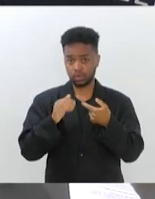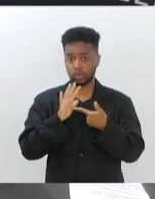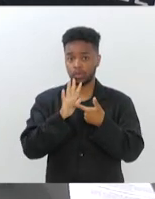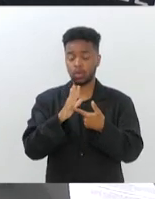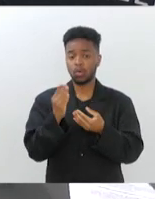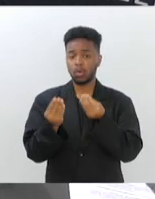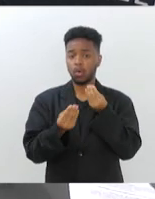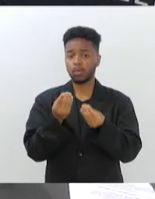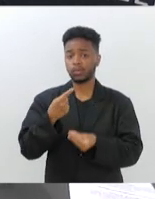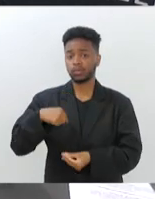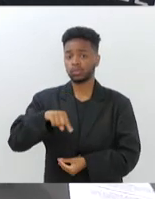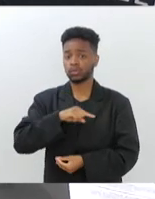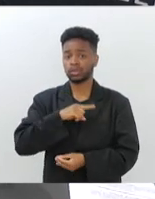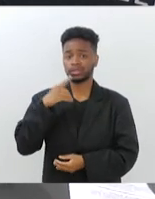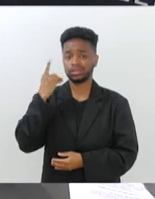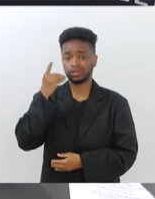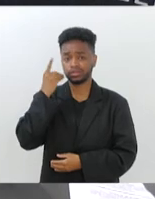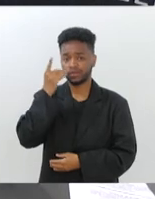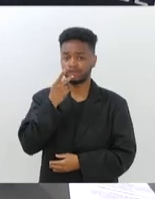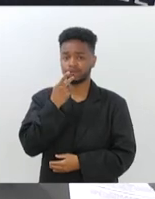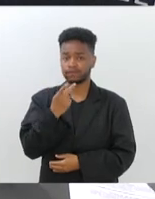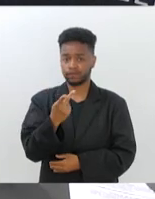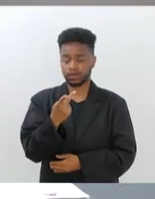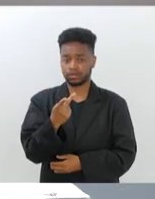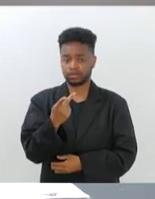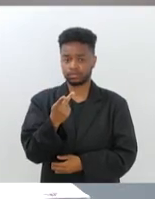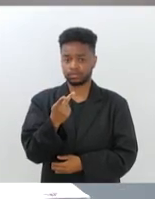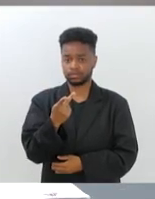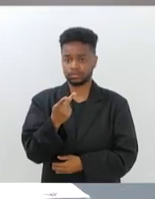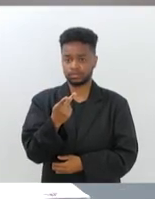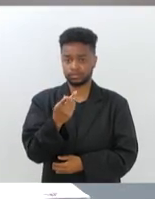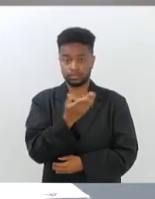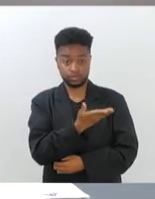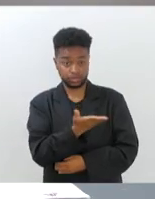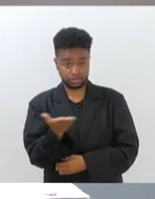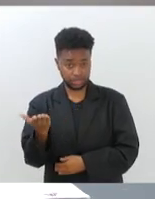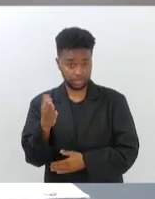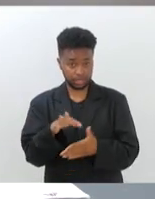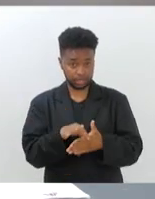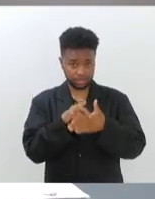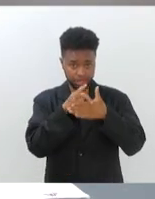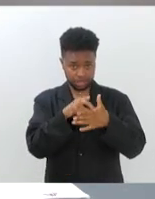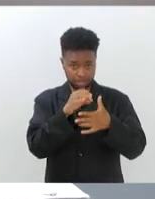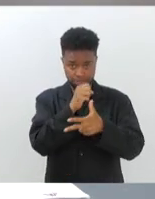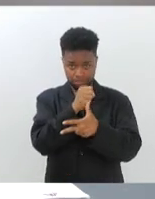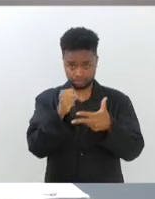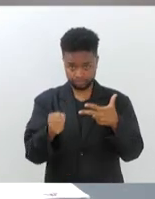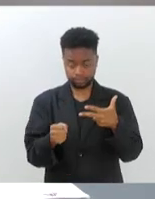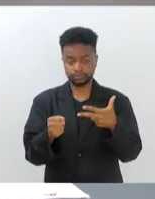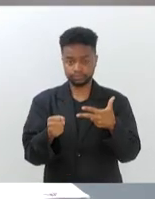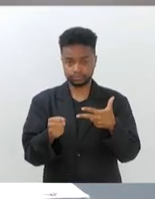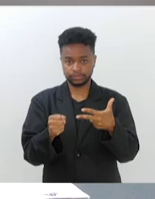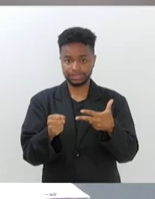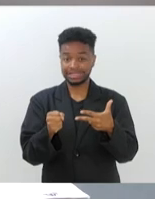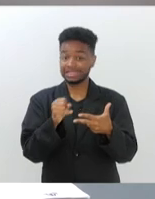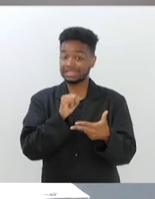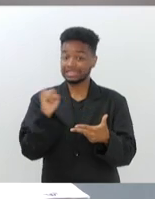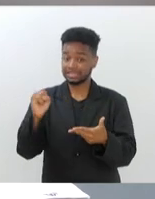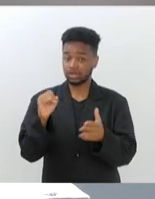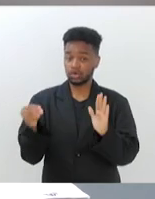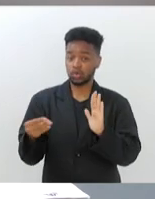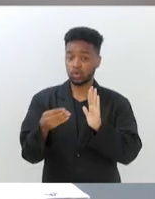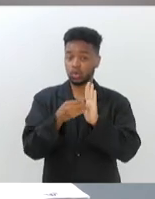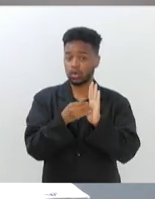nós deputados vamos dizer assim senhores chefes dos poderes sempre que acionarem a